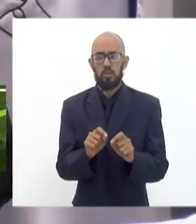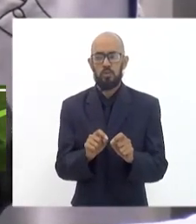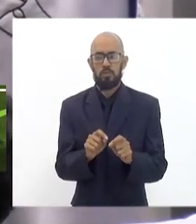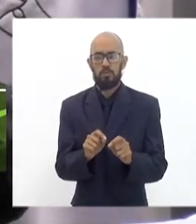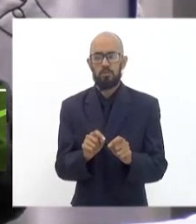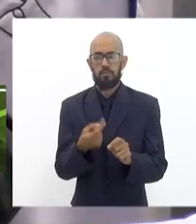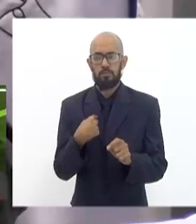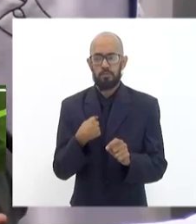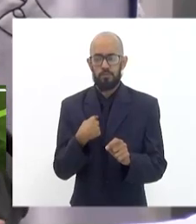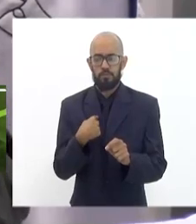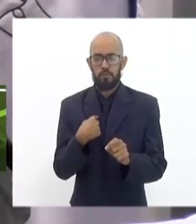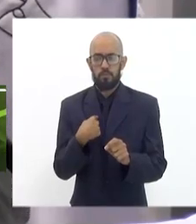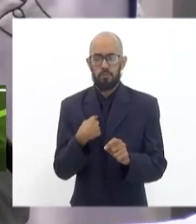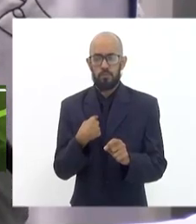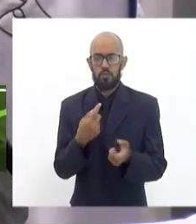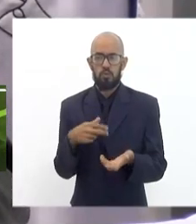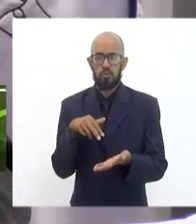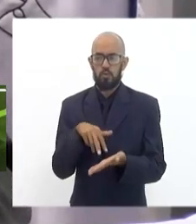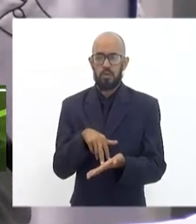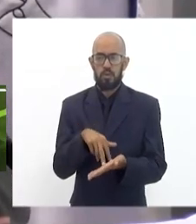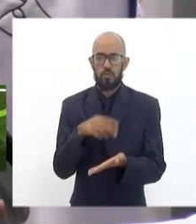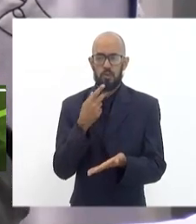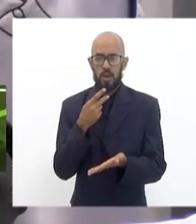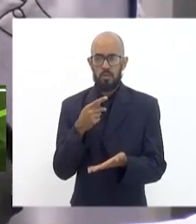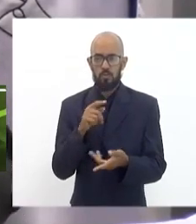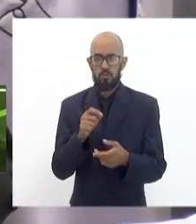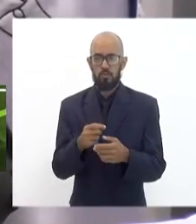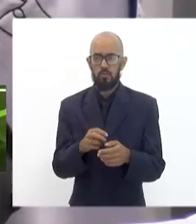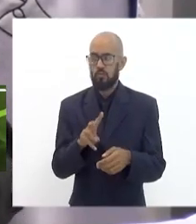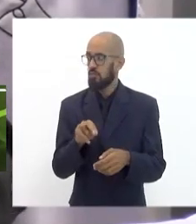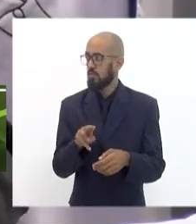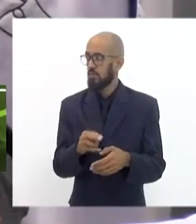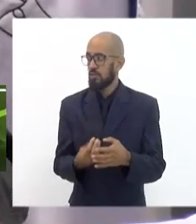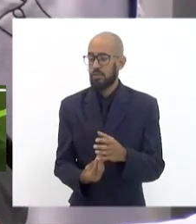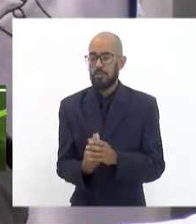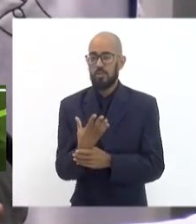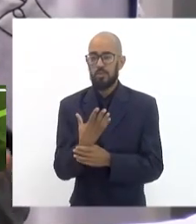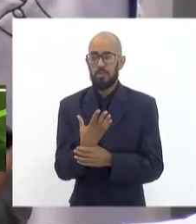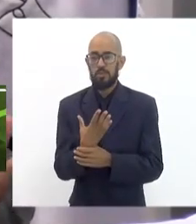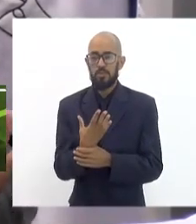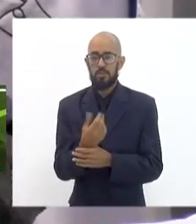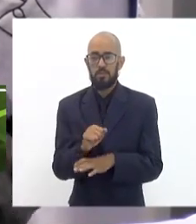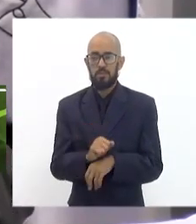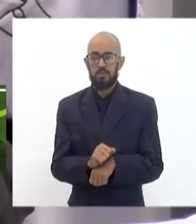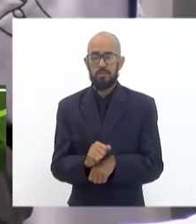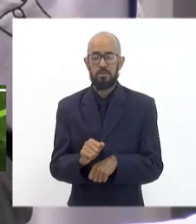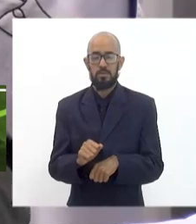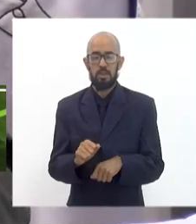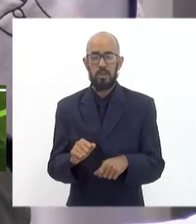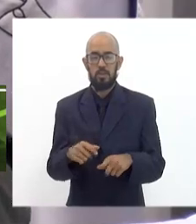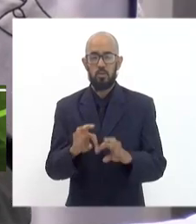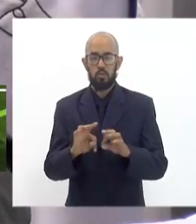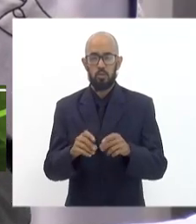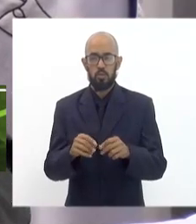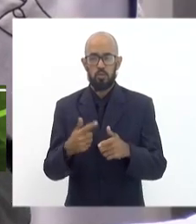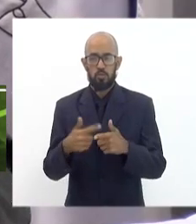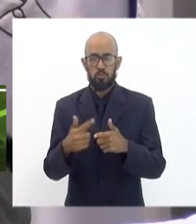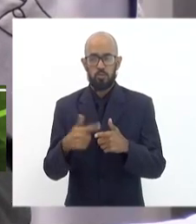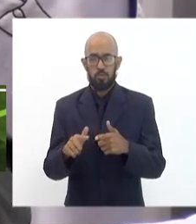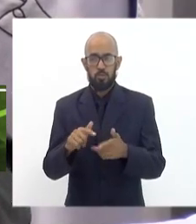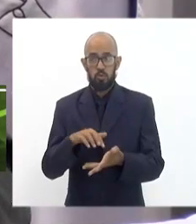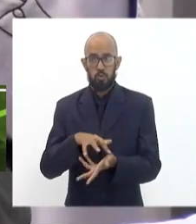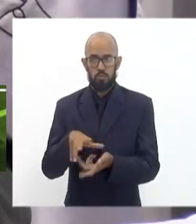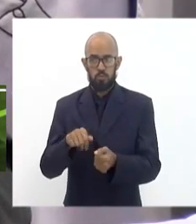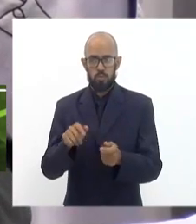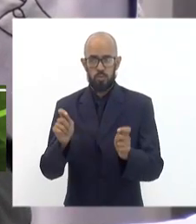já tô aqui dizendo que vou criar todos os problemas do mundo que eu puder te para mim